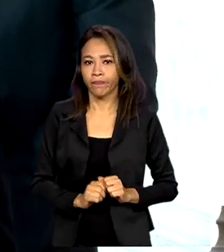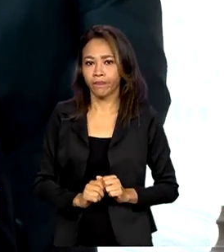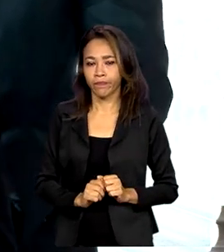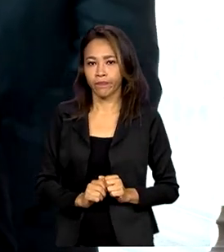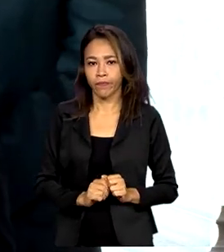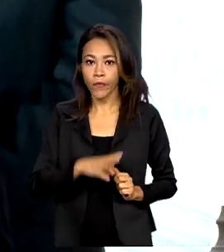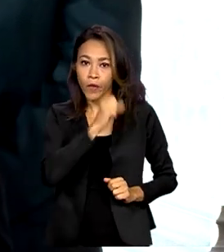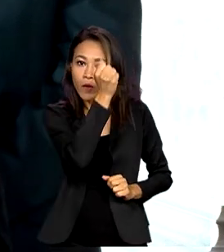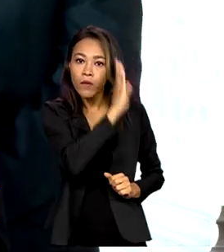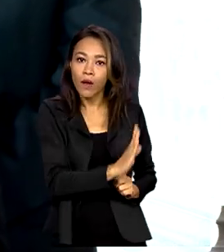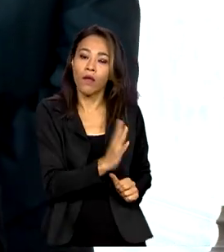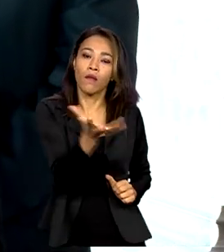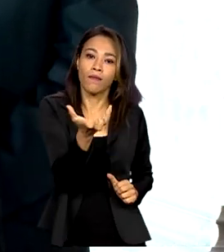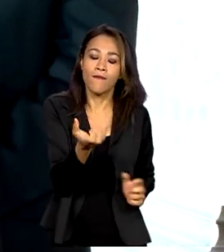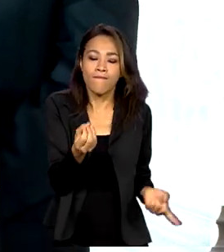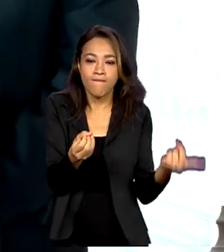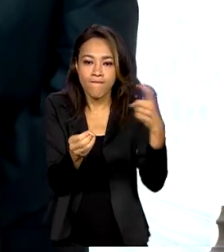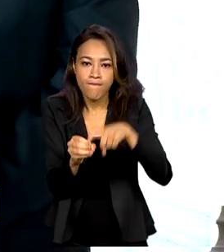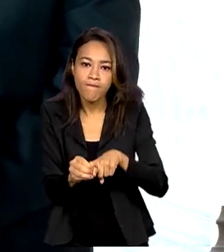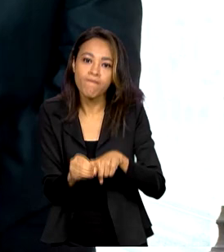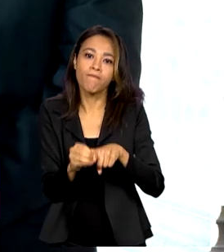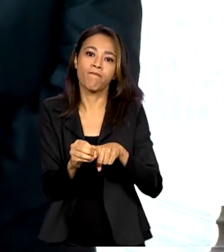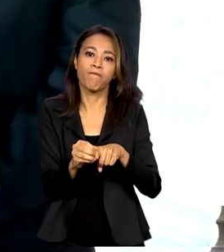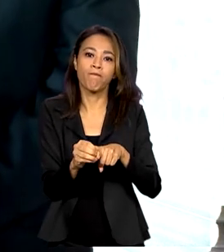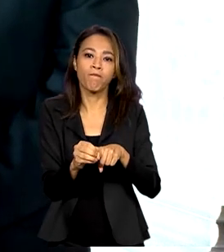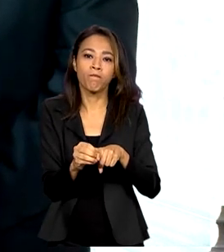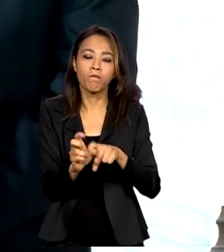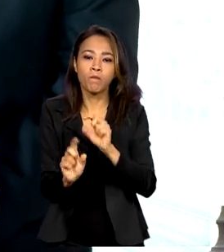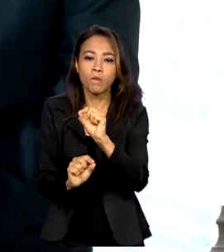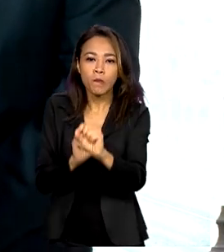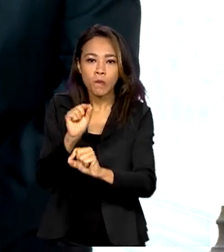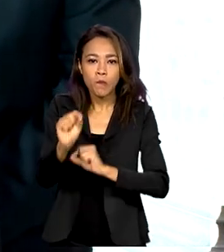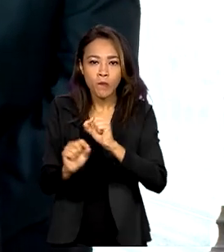E o Brasil quer voltar a ser